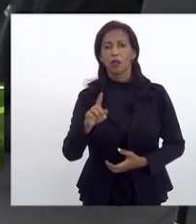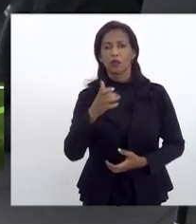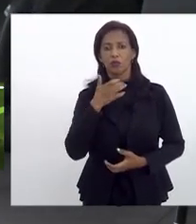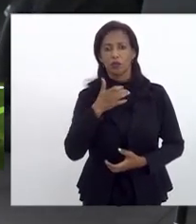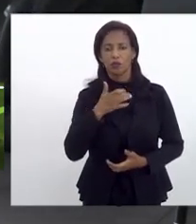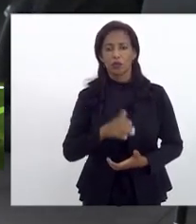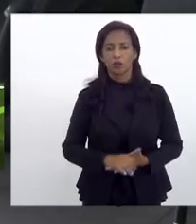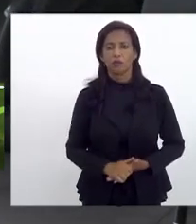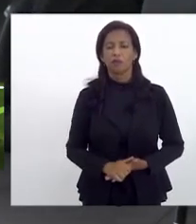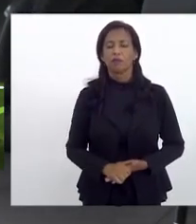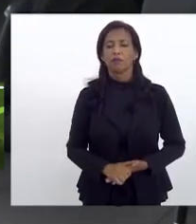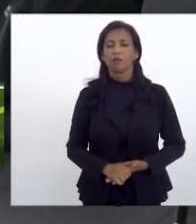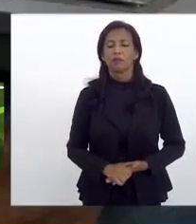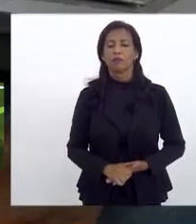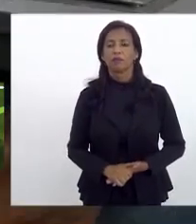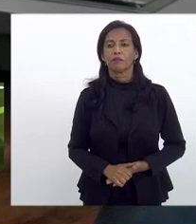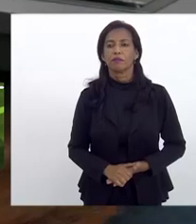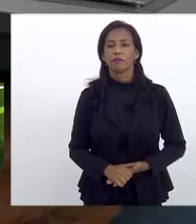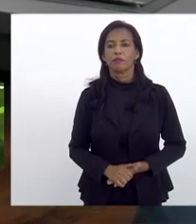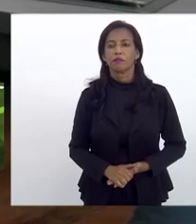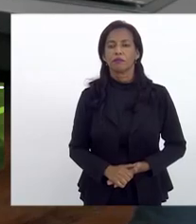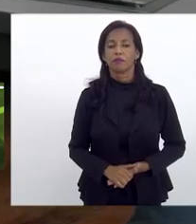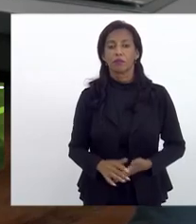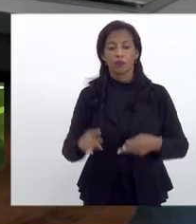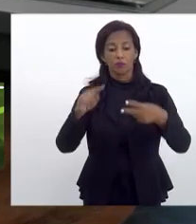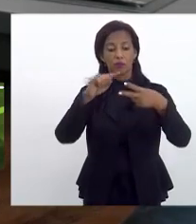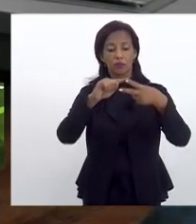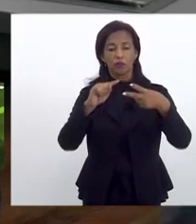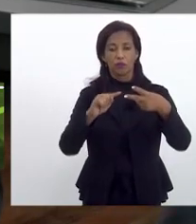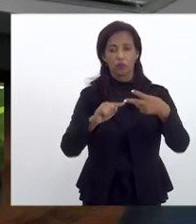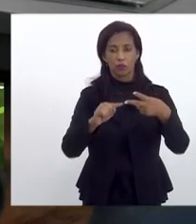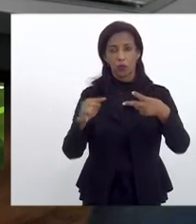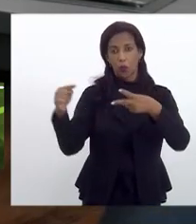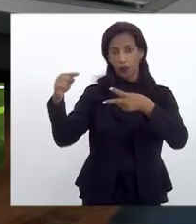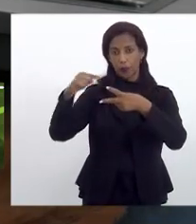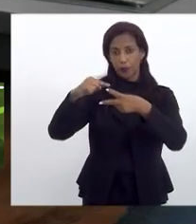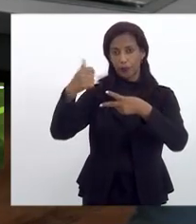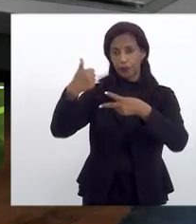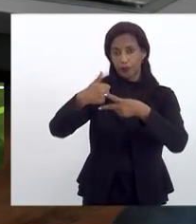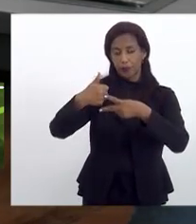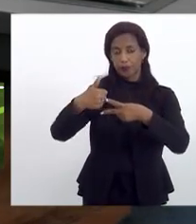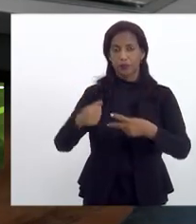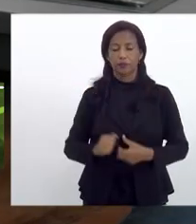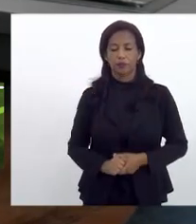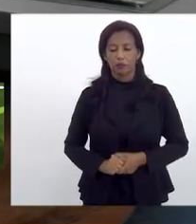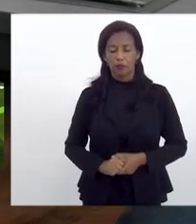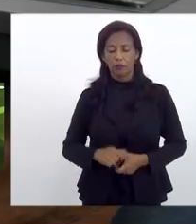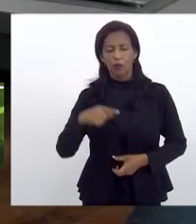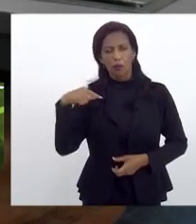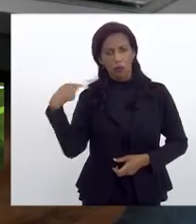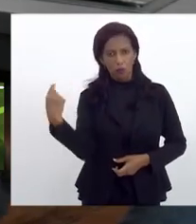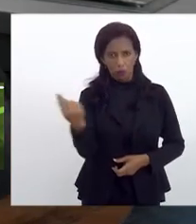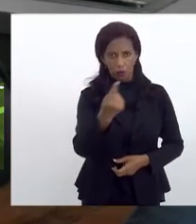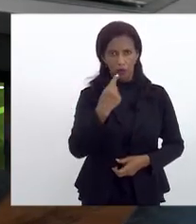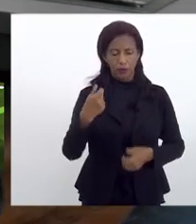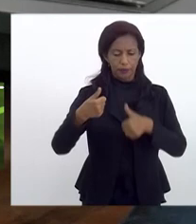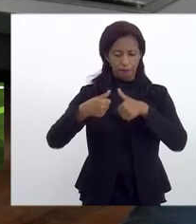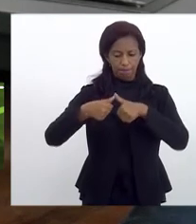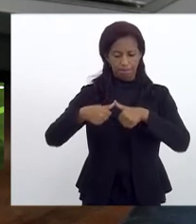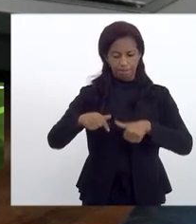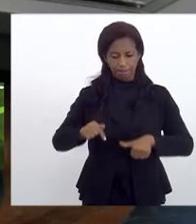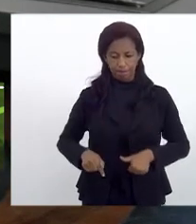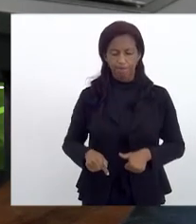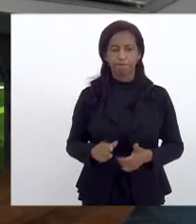Mas os pontos Que eu queria levantar São dois Um é o seguinte Nós estamos todos aqui Sob a